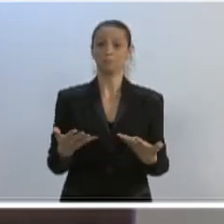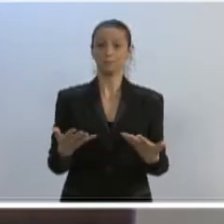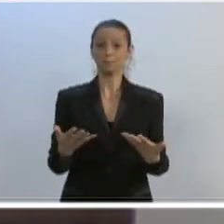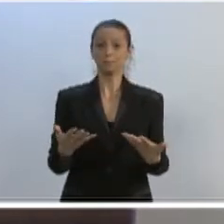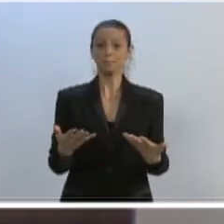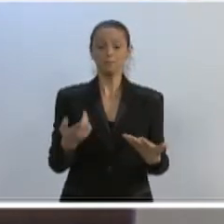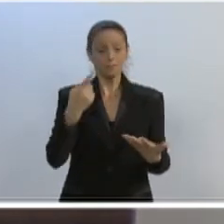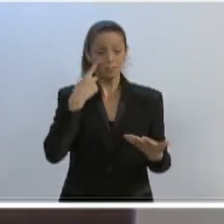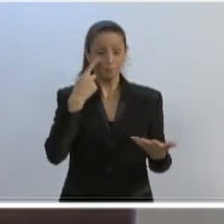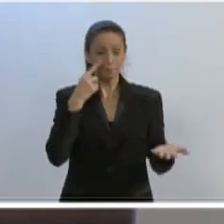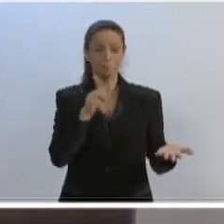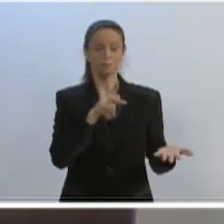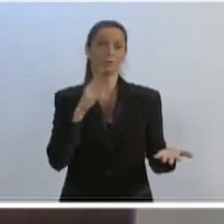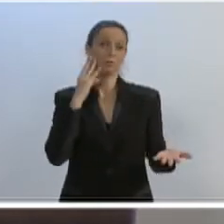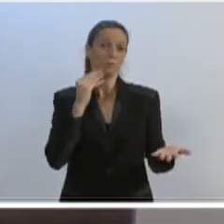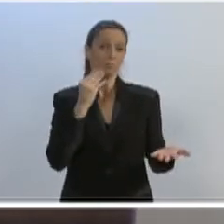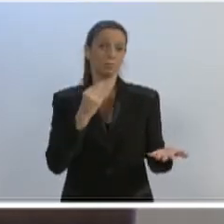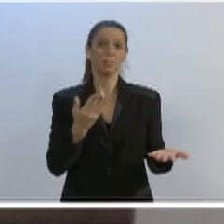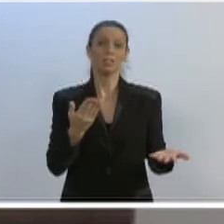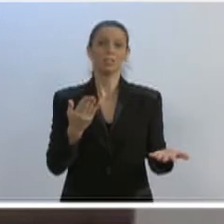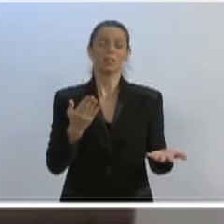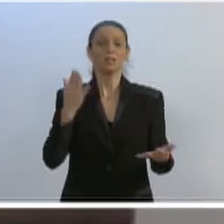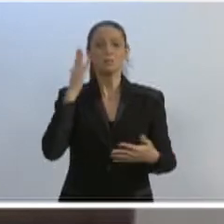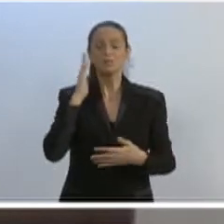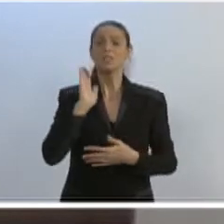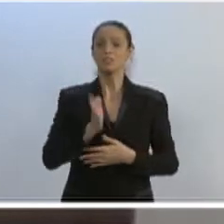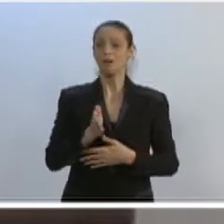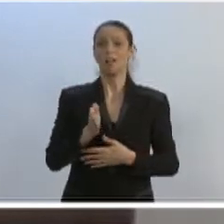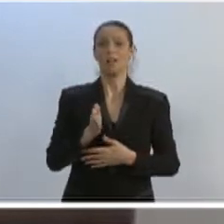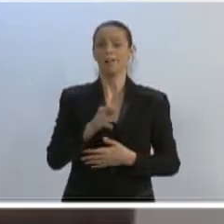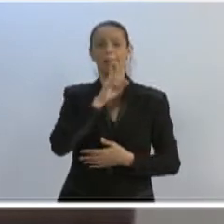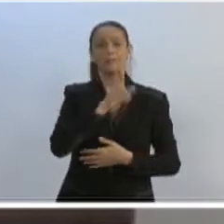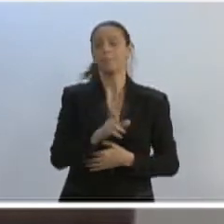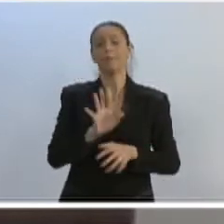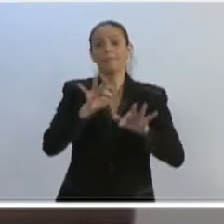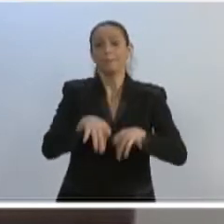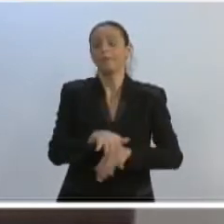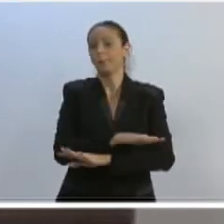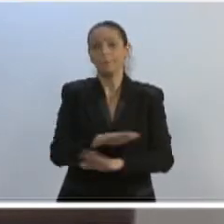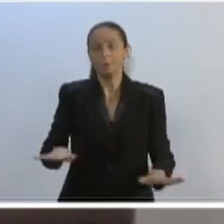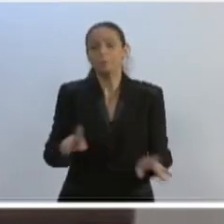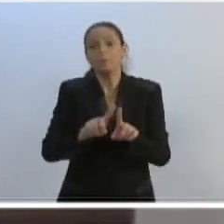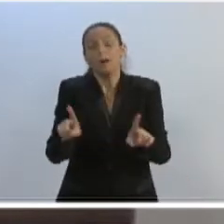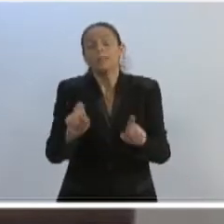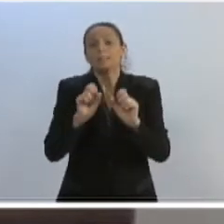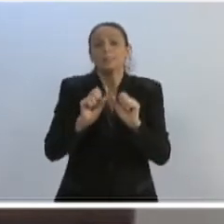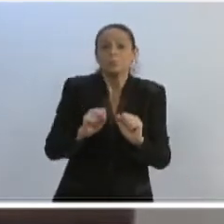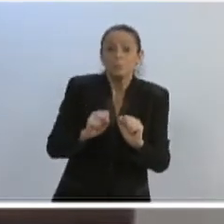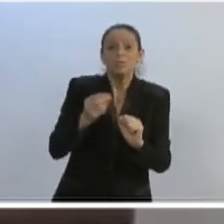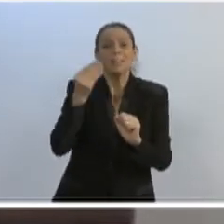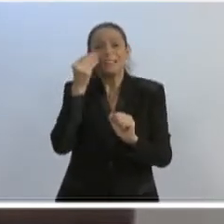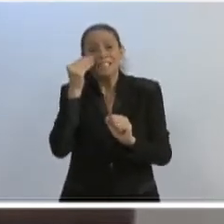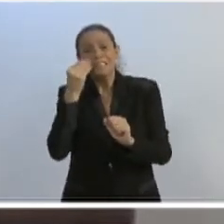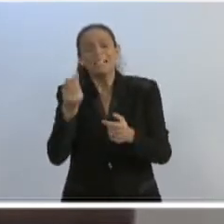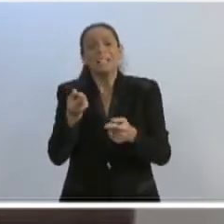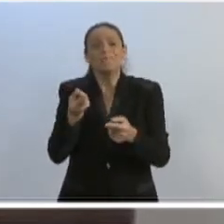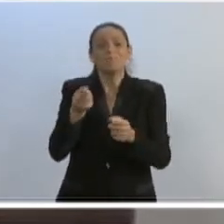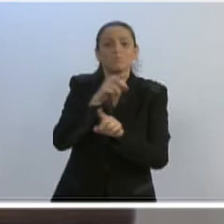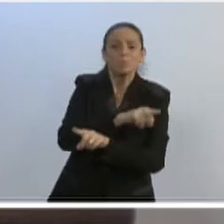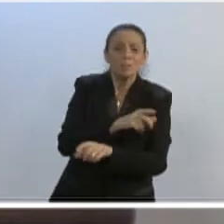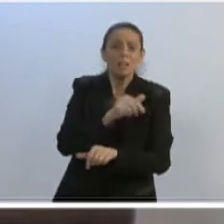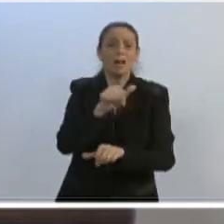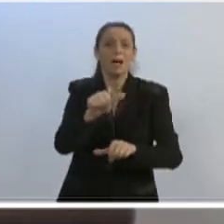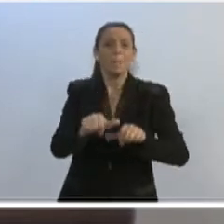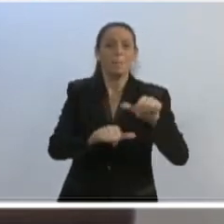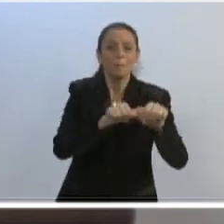gilson eu sei que foi um desabafo foi batido o martelo foi batido eu sei disso mas tudo se pode se reverter politicamente tudo se